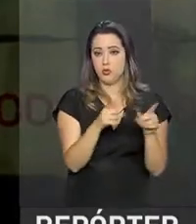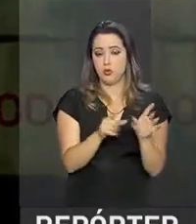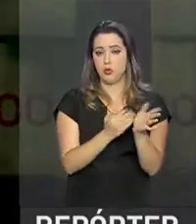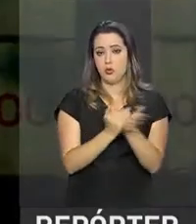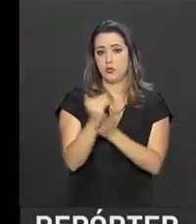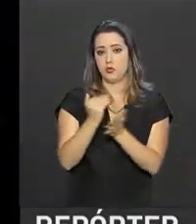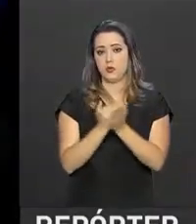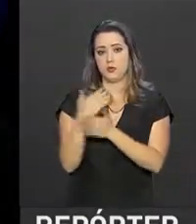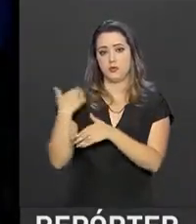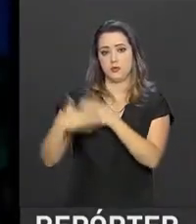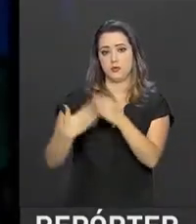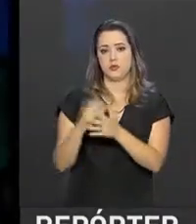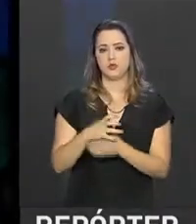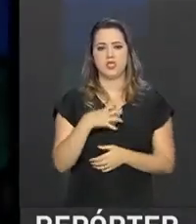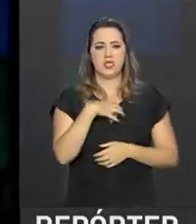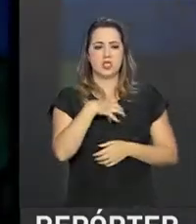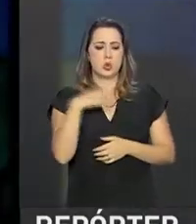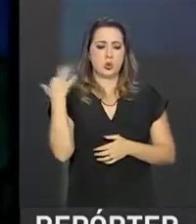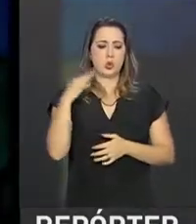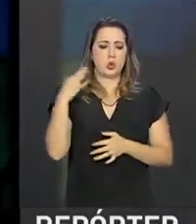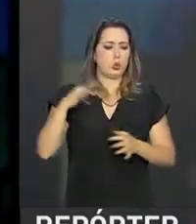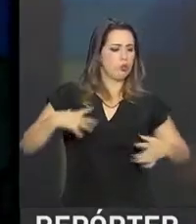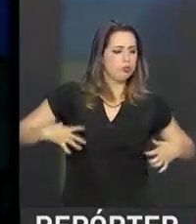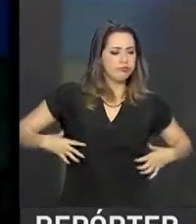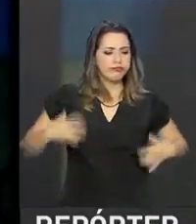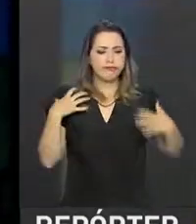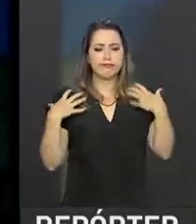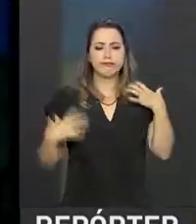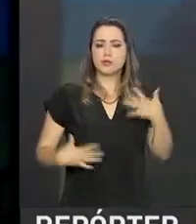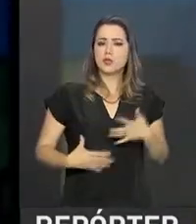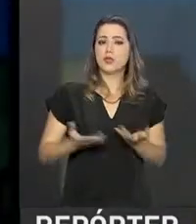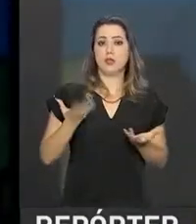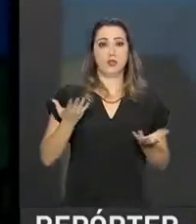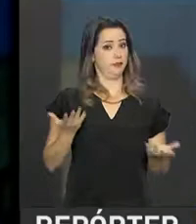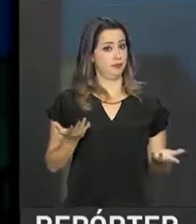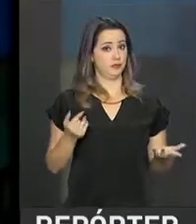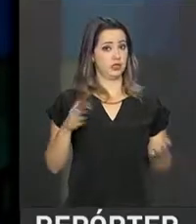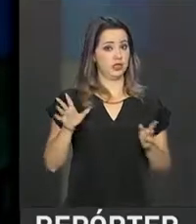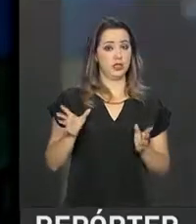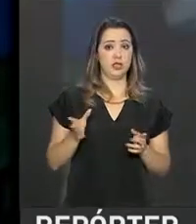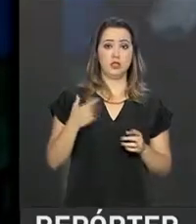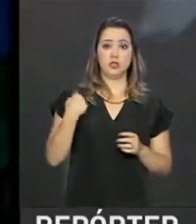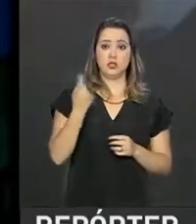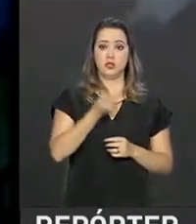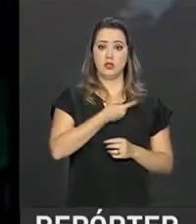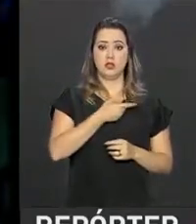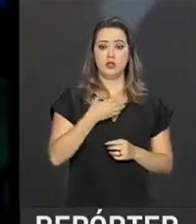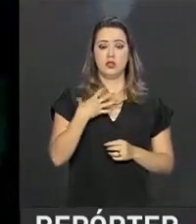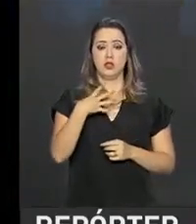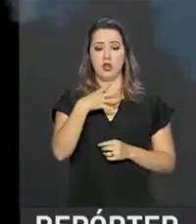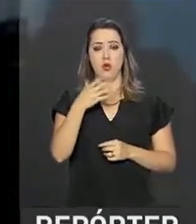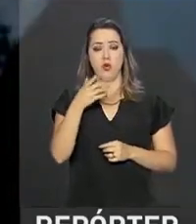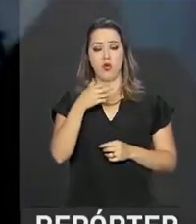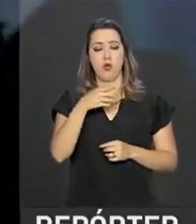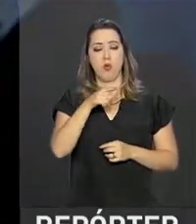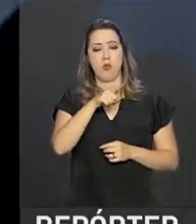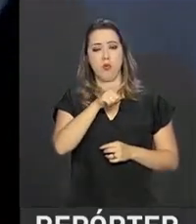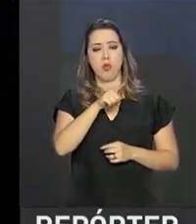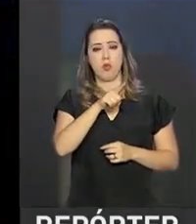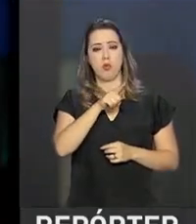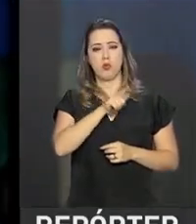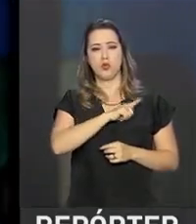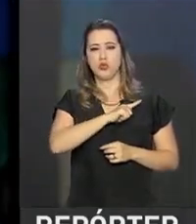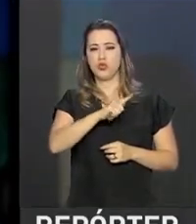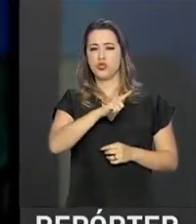últimos anos eu estava sentindo muita dor no corpo e aí com a insistência do meu gênero que é da área e